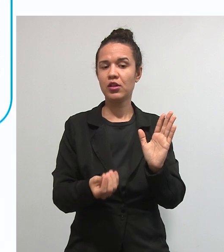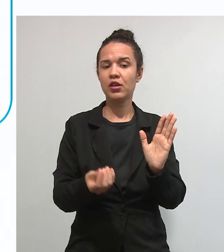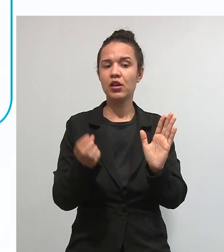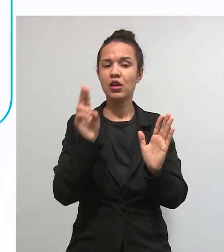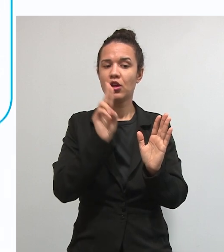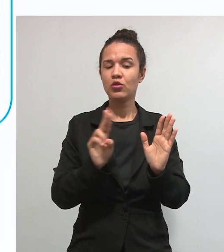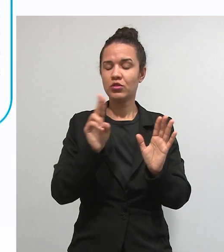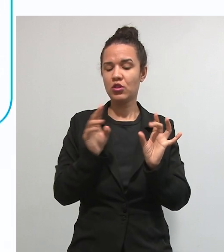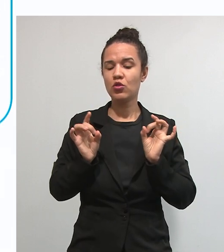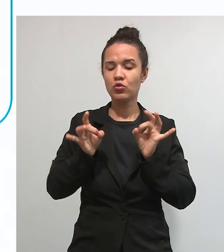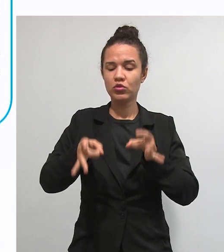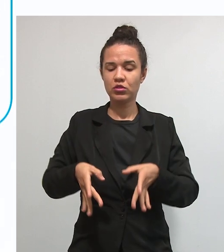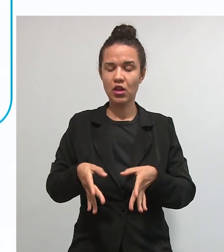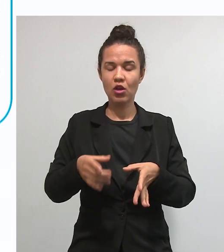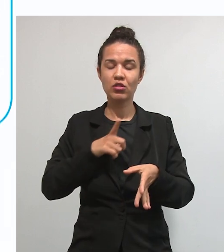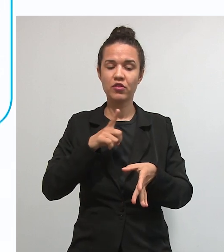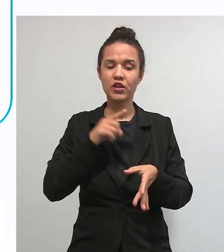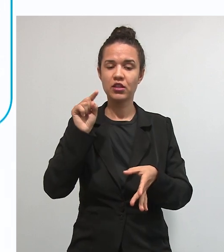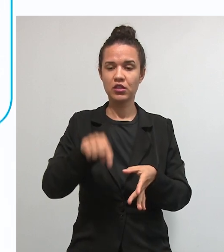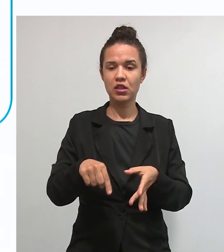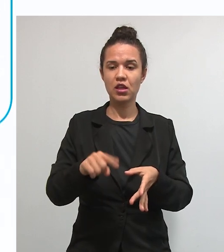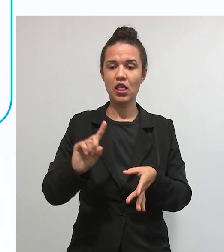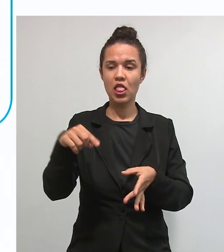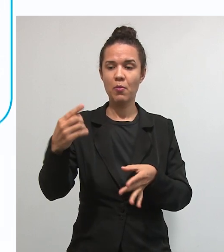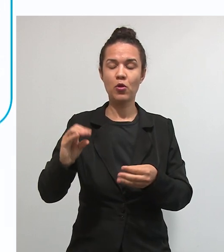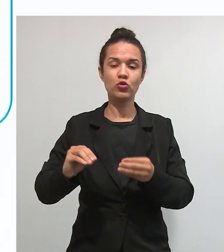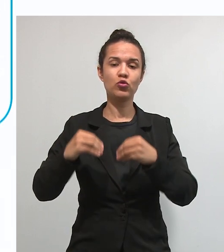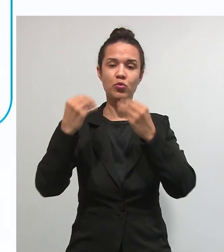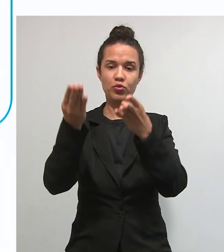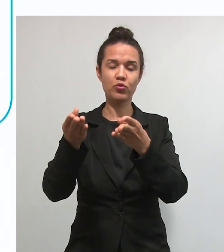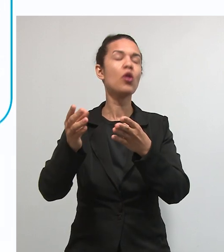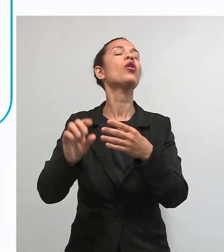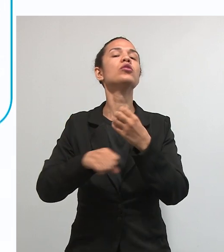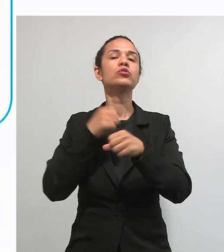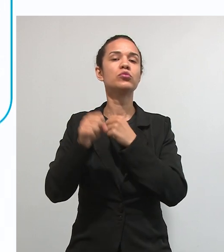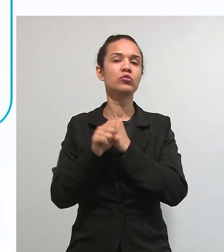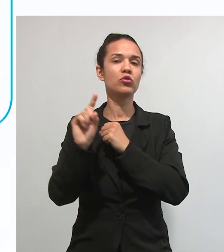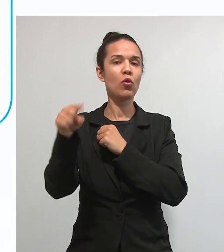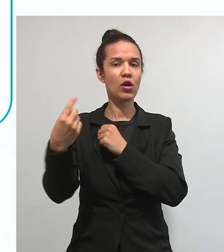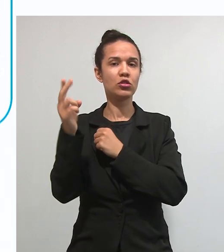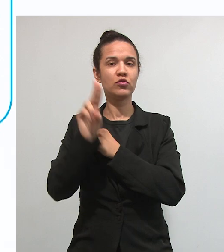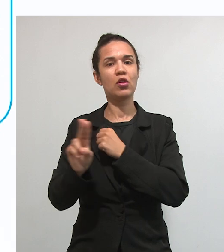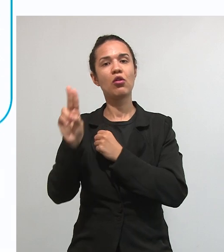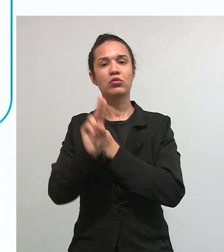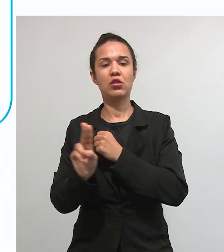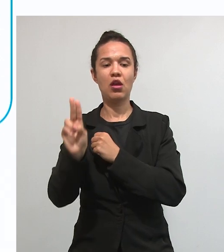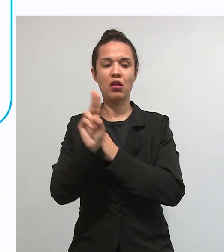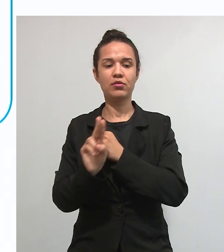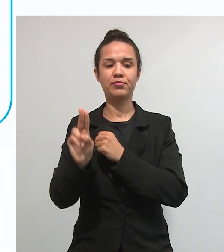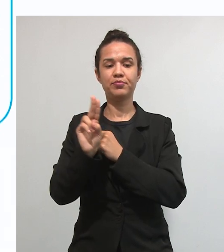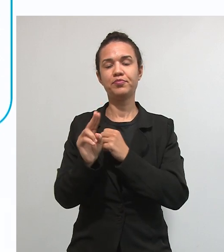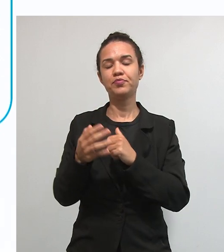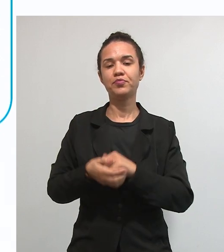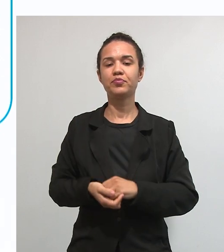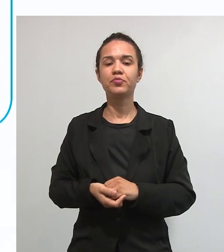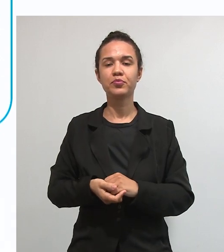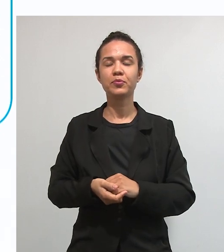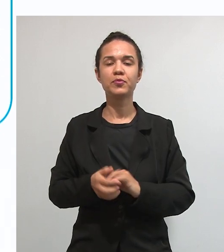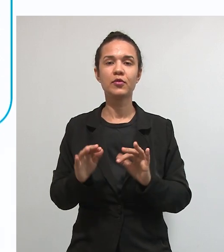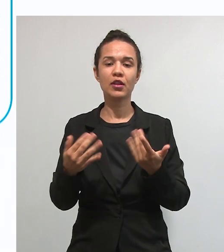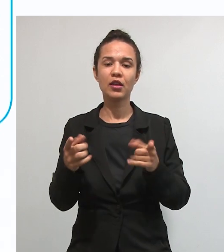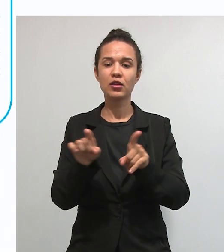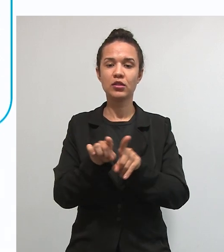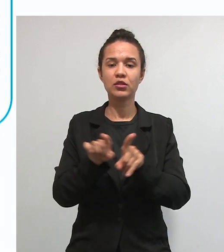e aqueles que a gente transfere para o exercício seguinte. O MCASP aqui